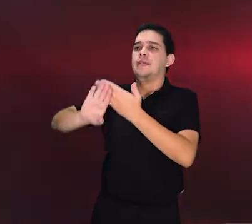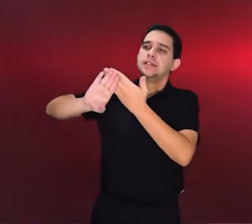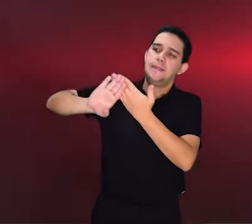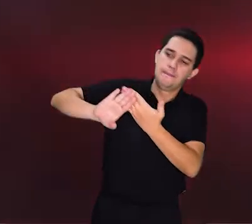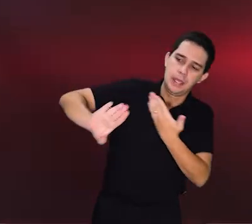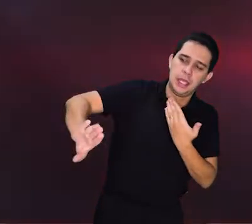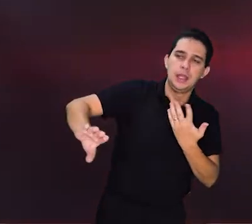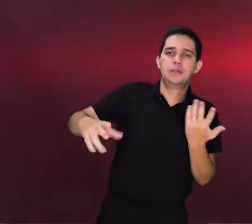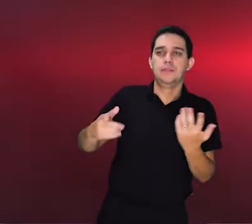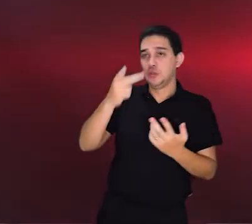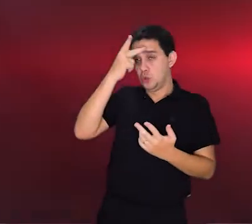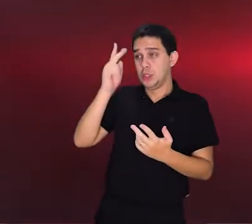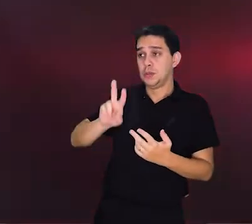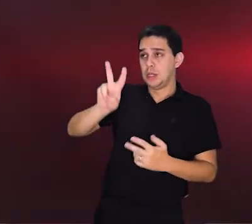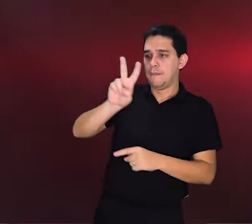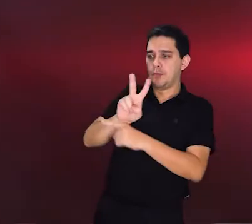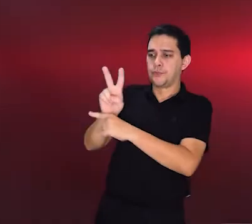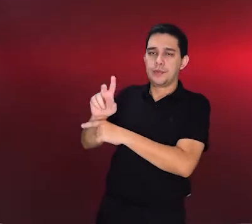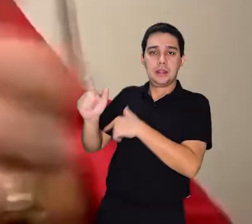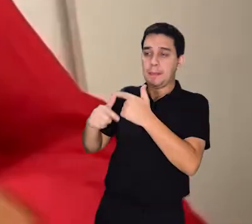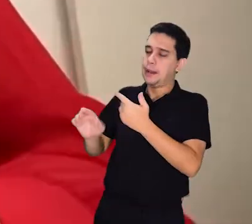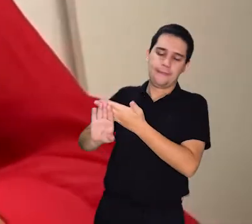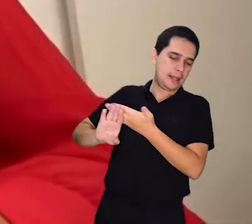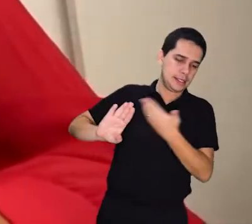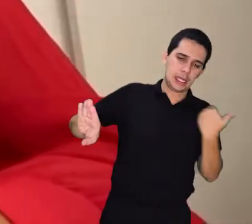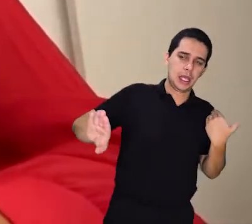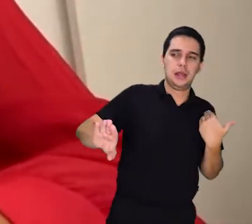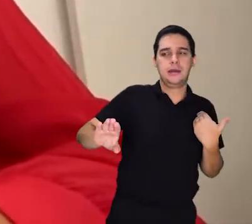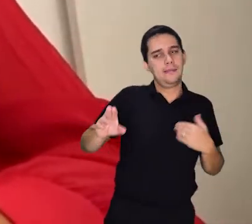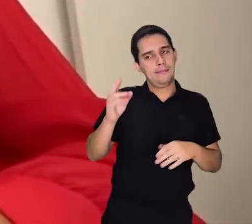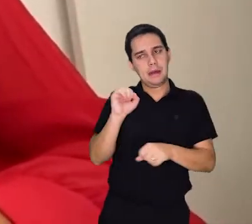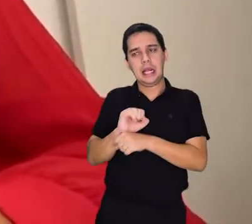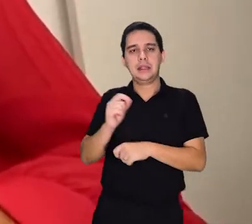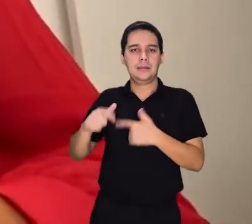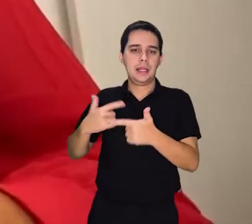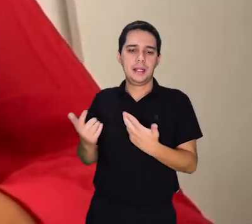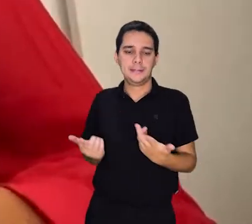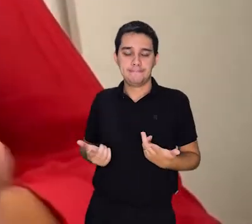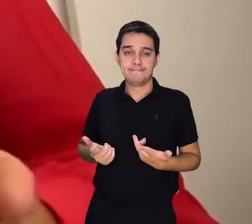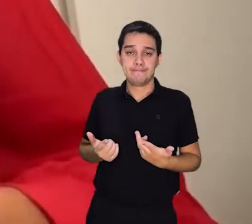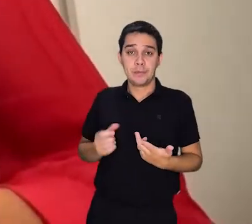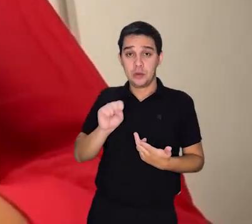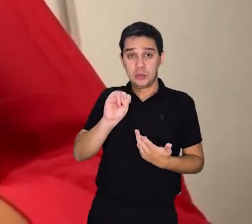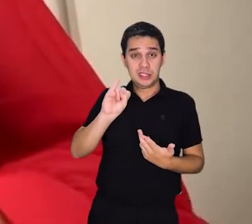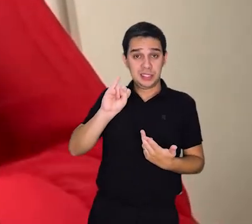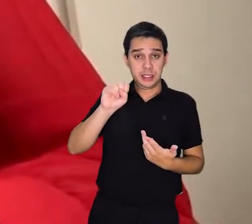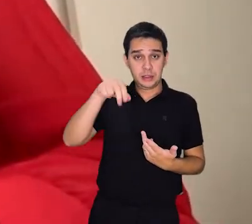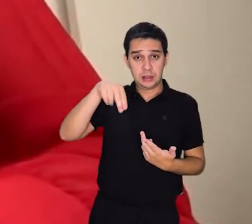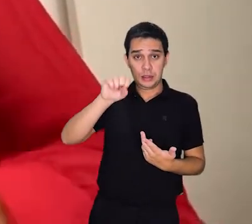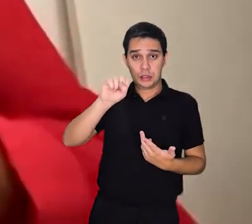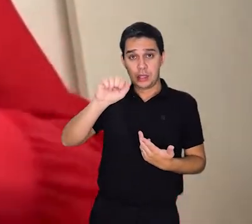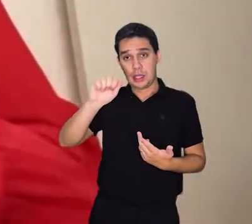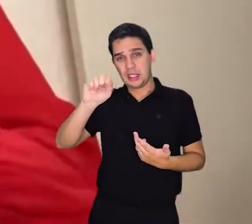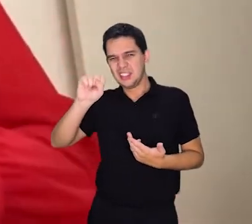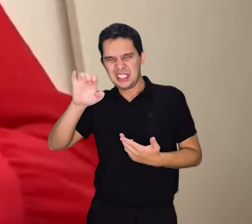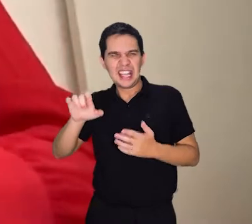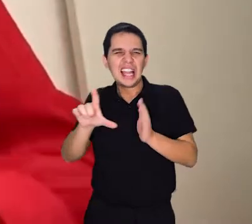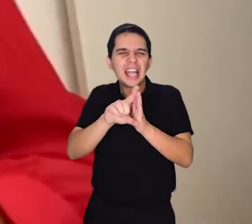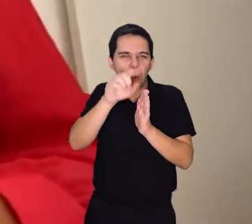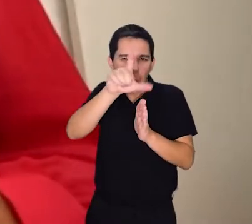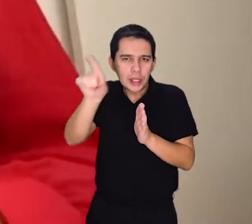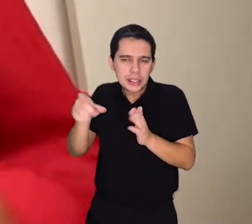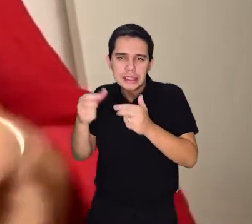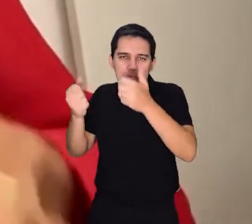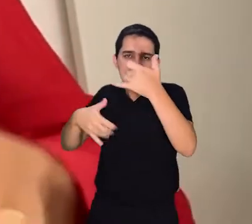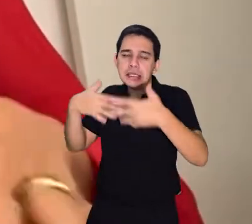que foi o que o Ministério Público acabou pedindo, né? Então tem essa previsão no Estatuto. E o SINASE, ele fala que no caso que é aquela segunda lei